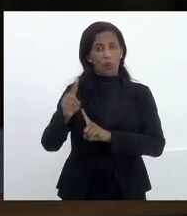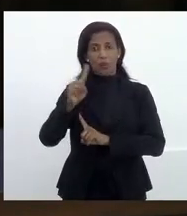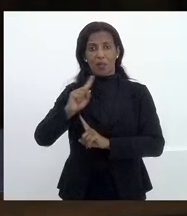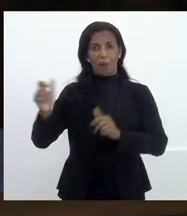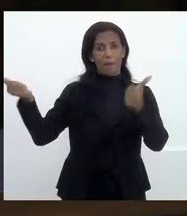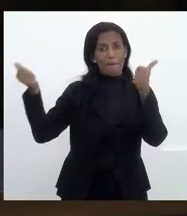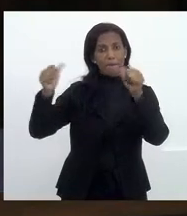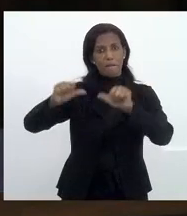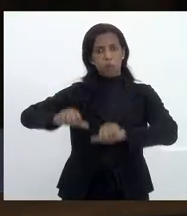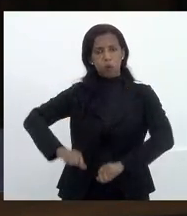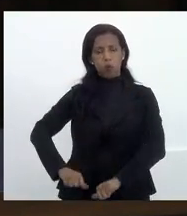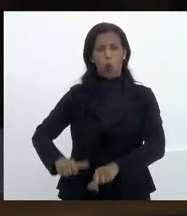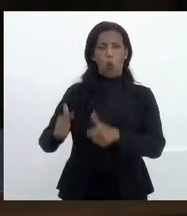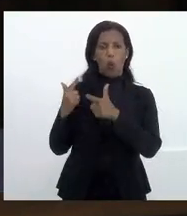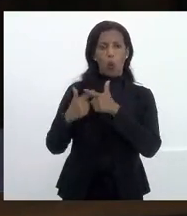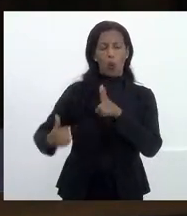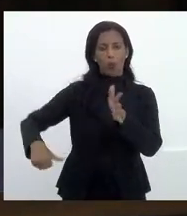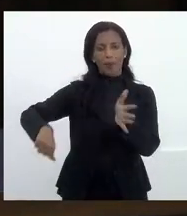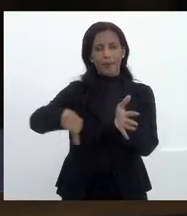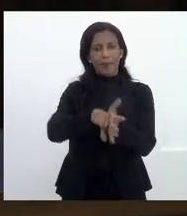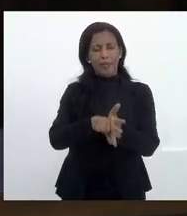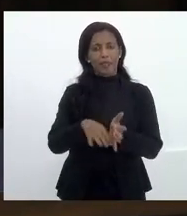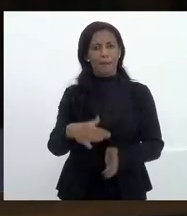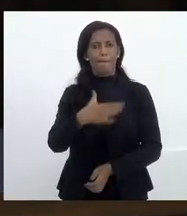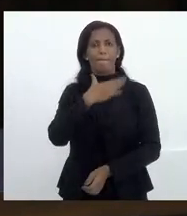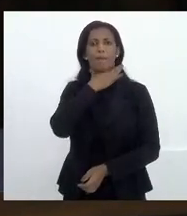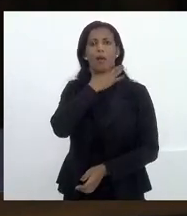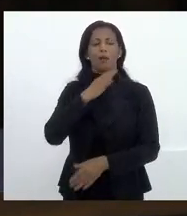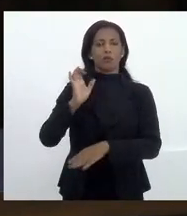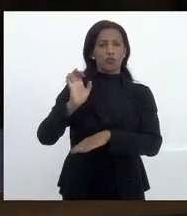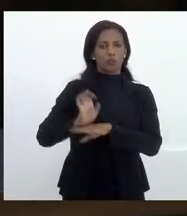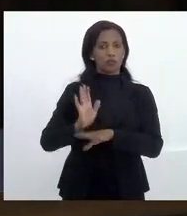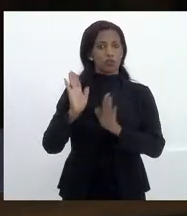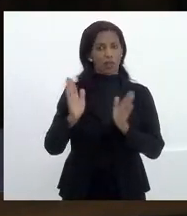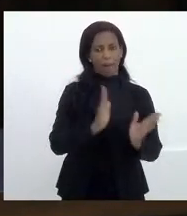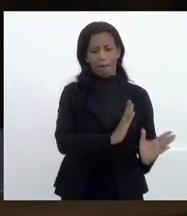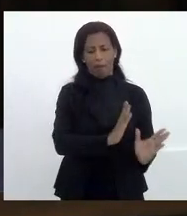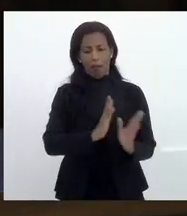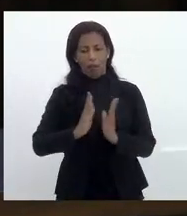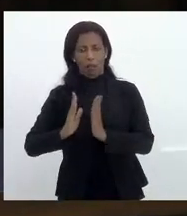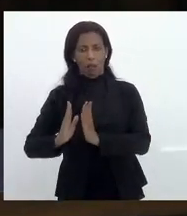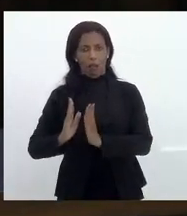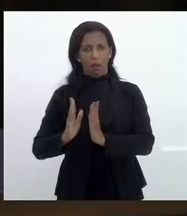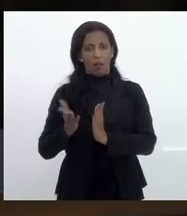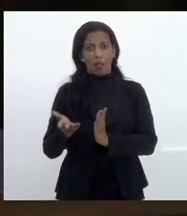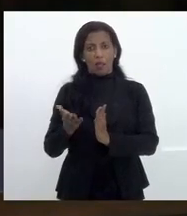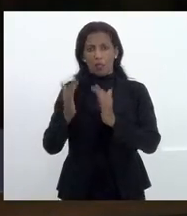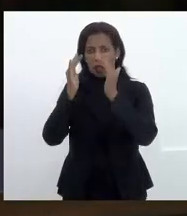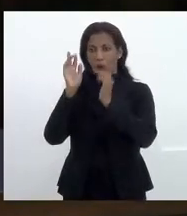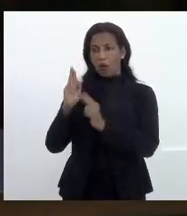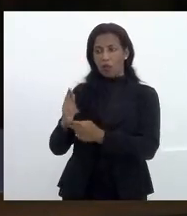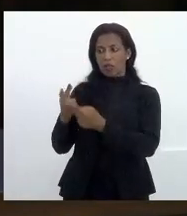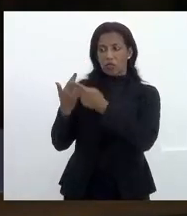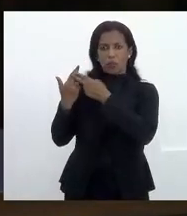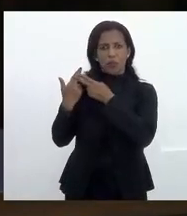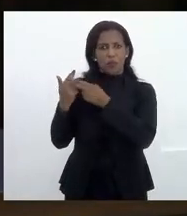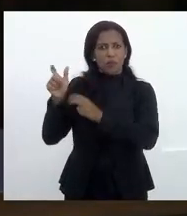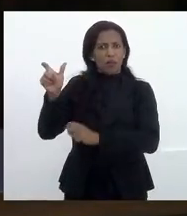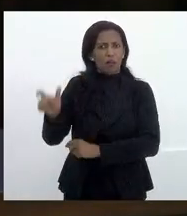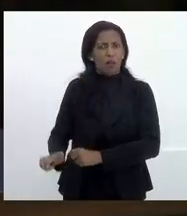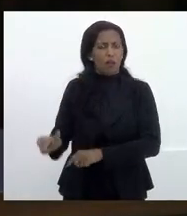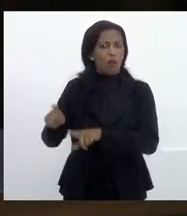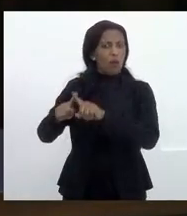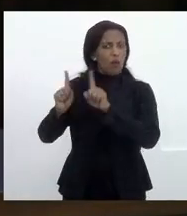agravando a situação de crise que esse estado já passa e que não apenas os servidores que não responsabiliza os